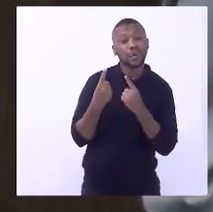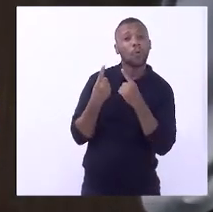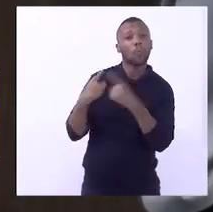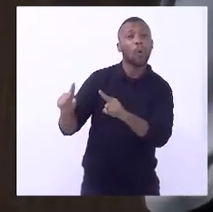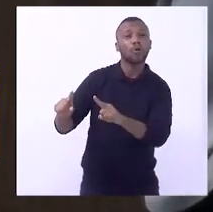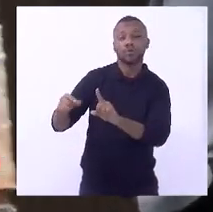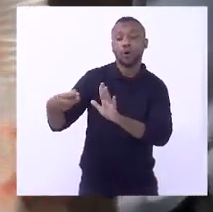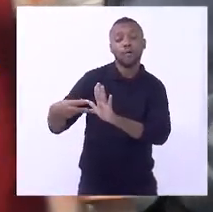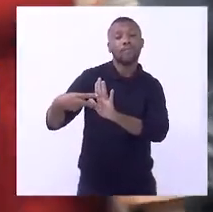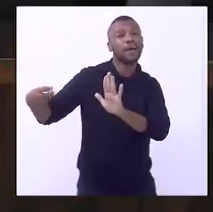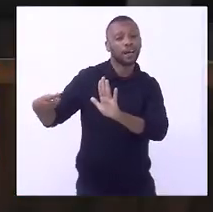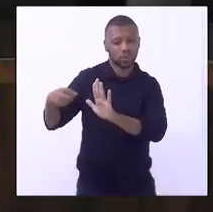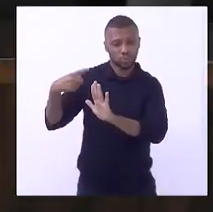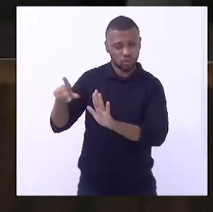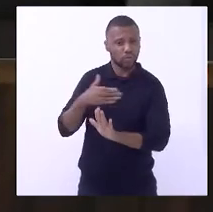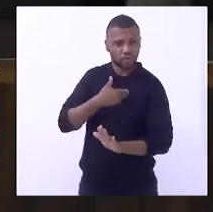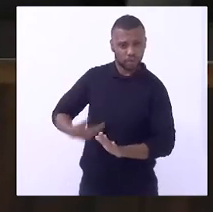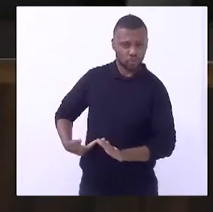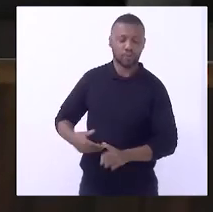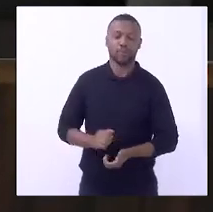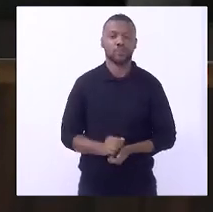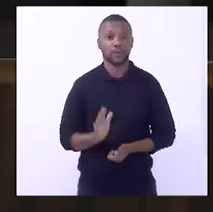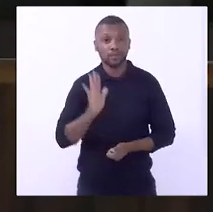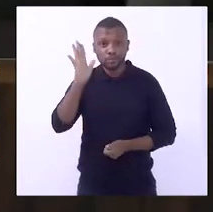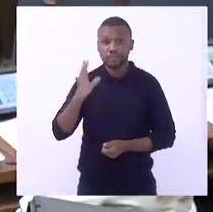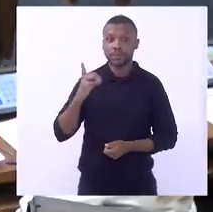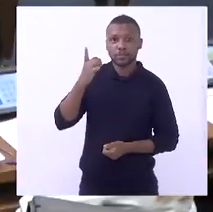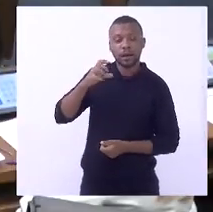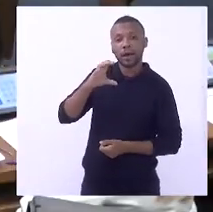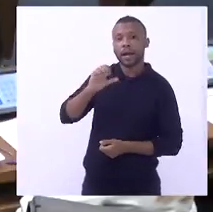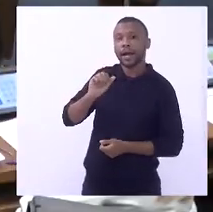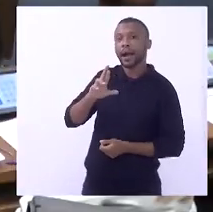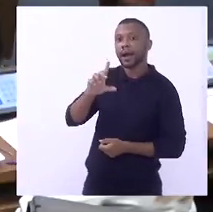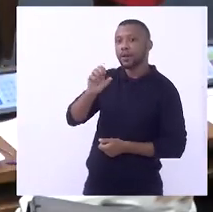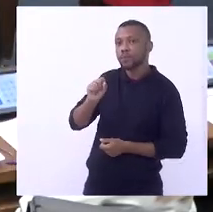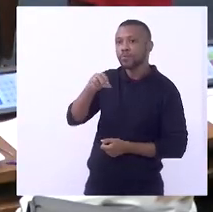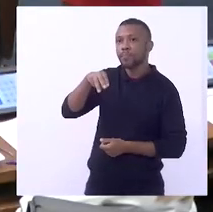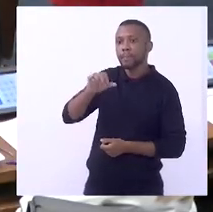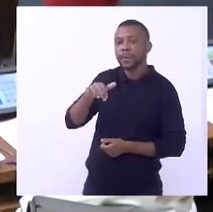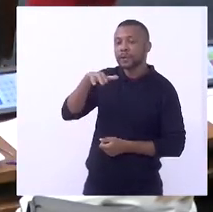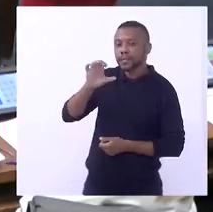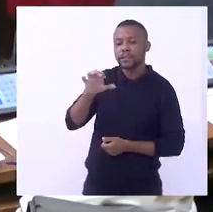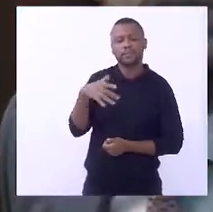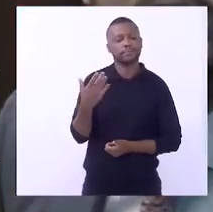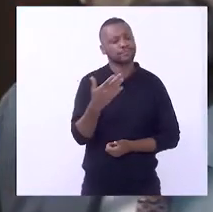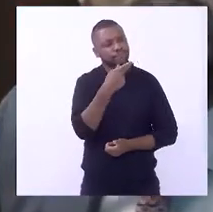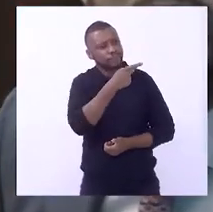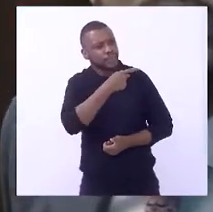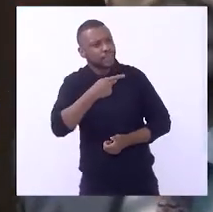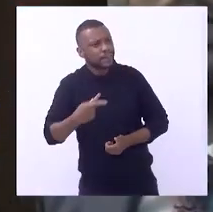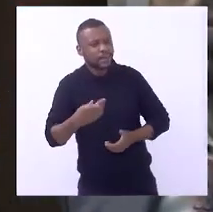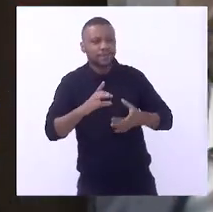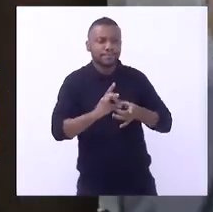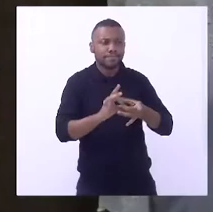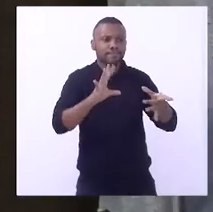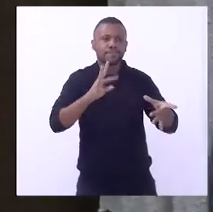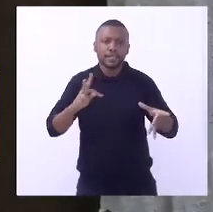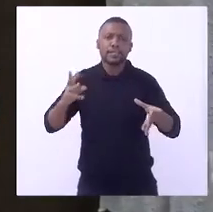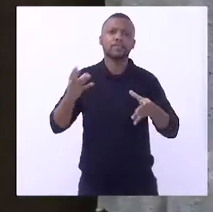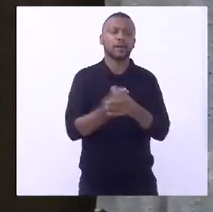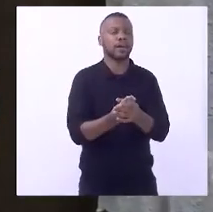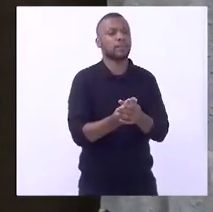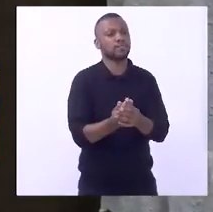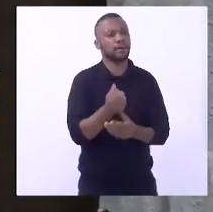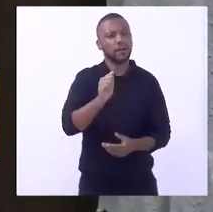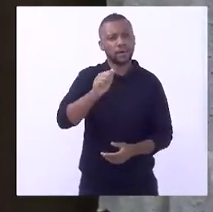hipócrita. Obrigado. Deputado Carlos Mink. Presidente democrático André Siciliano. Queria também me